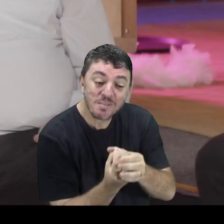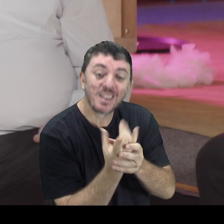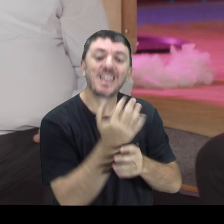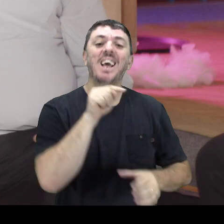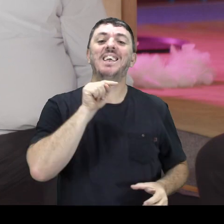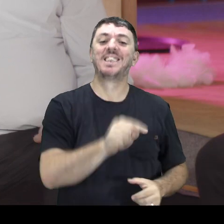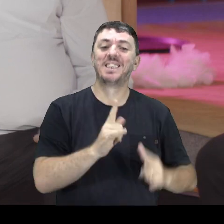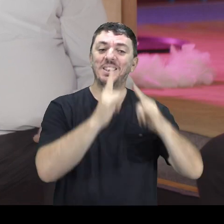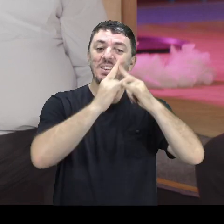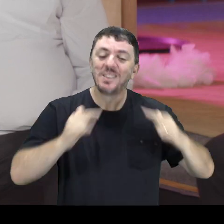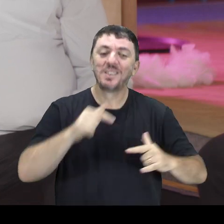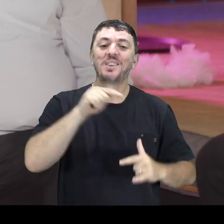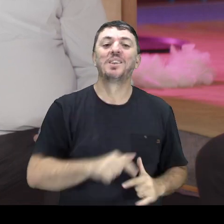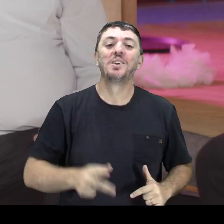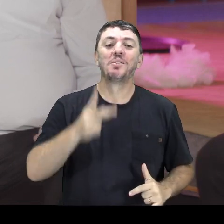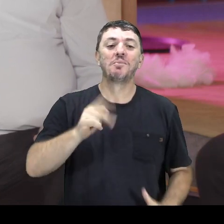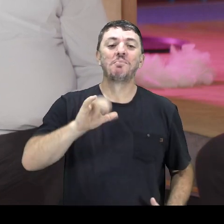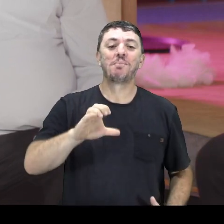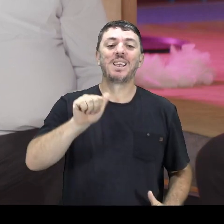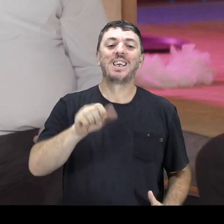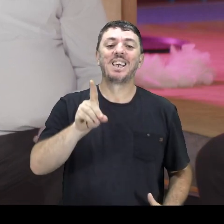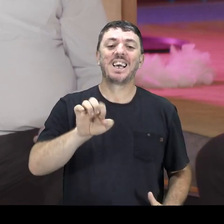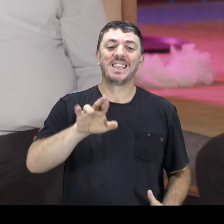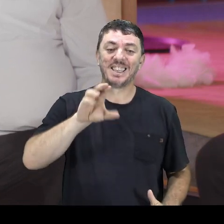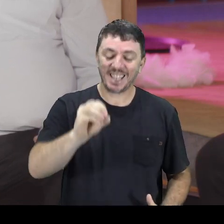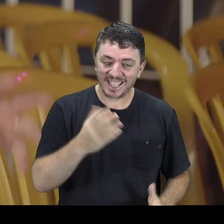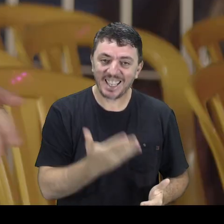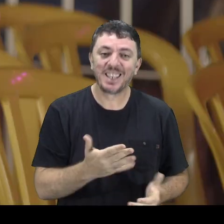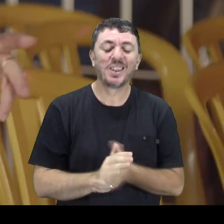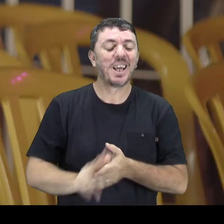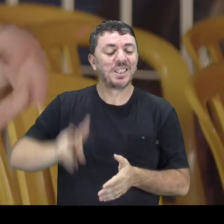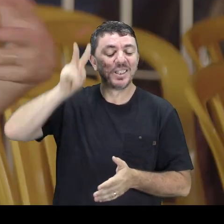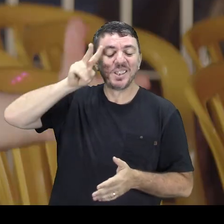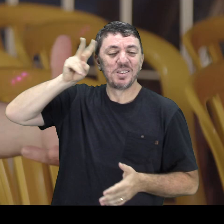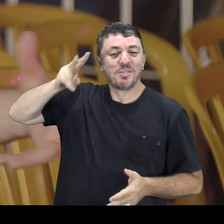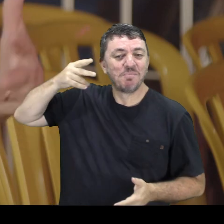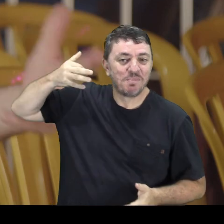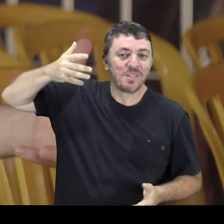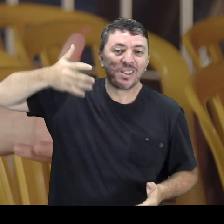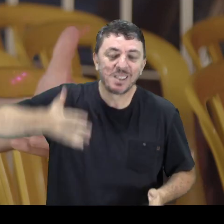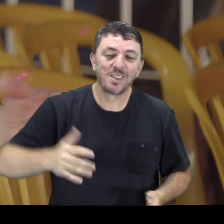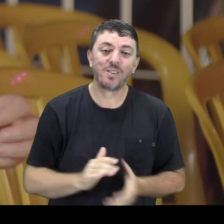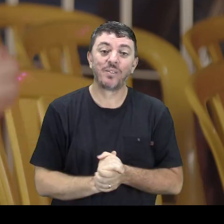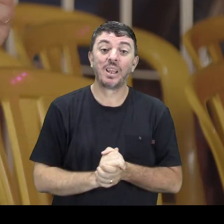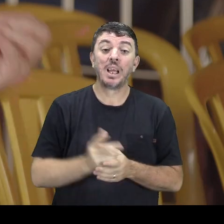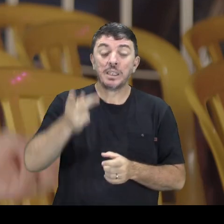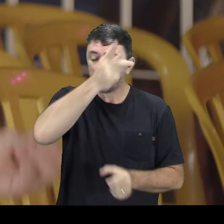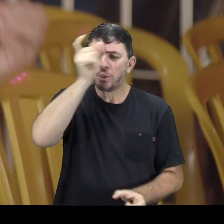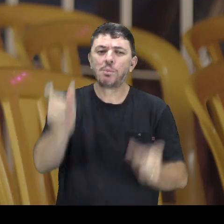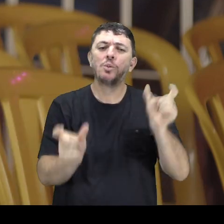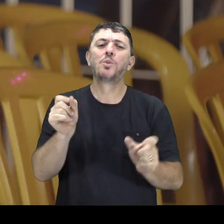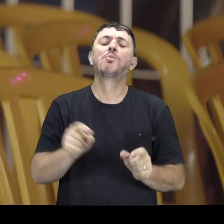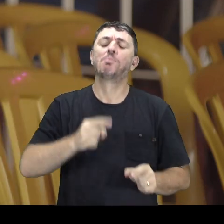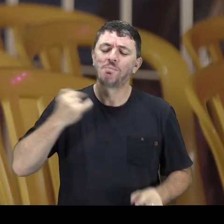nenhuma dessas coisas que aconteceram tem a ver com as pessoas que fizeram, que são muito importantes nessa história, mas